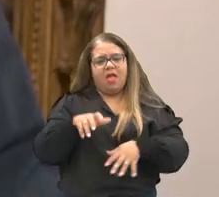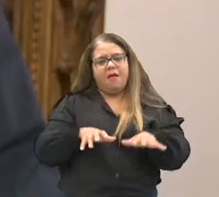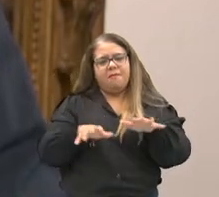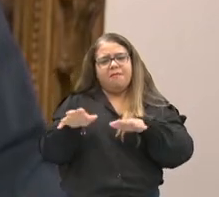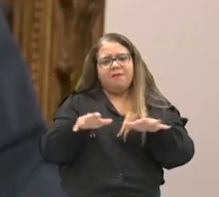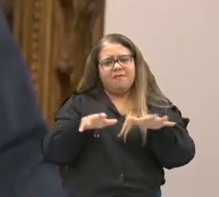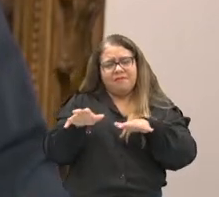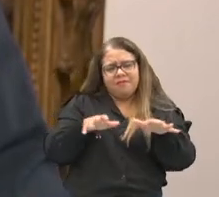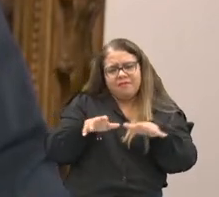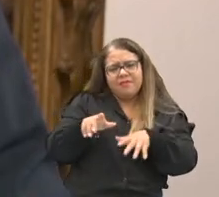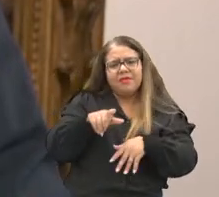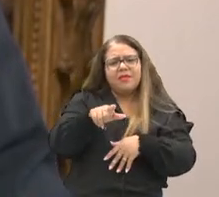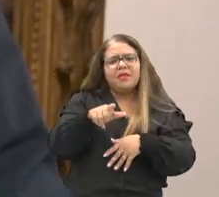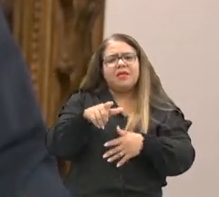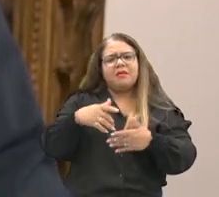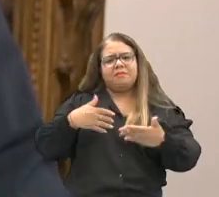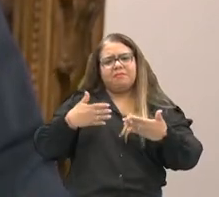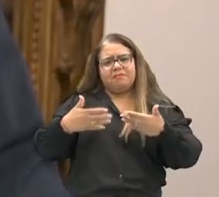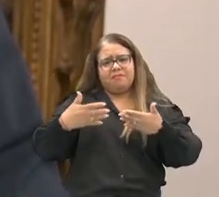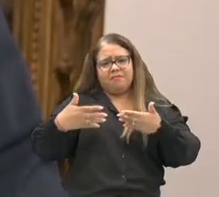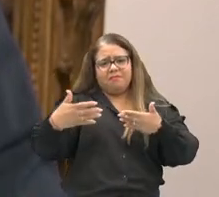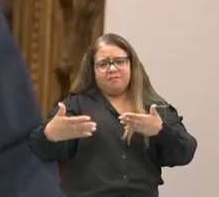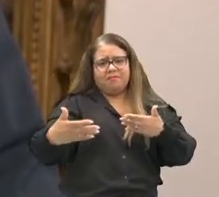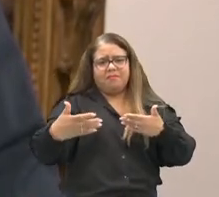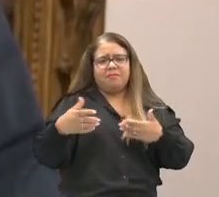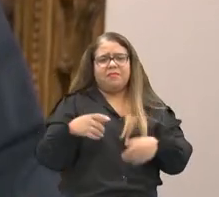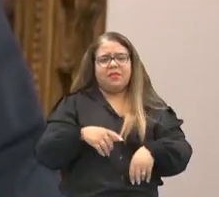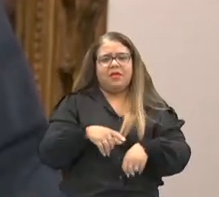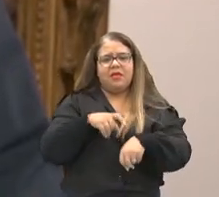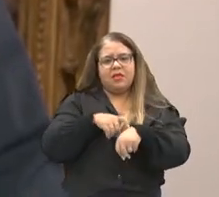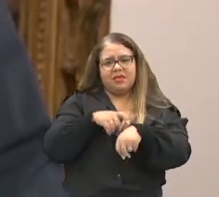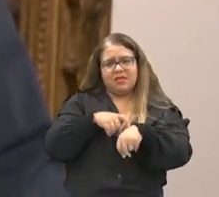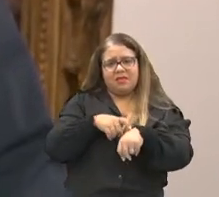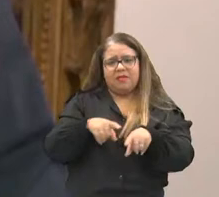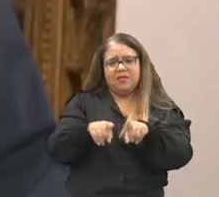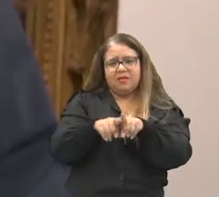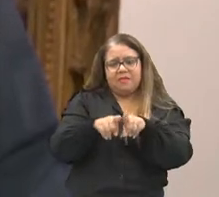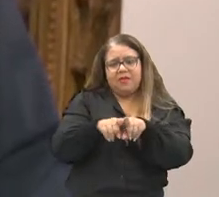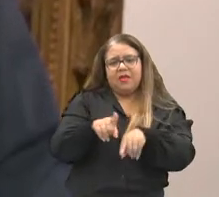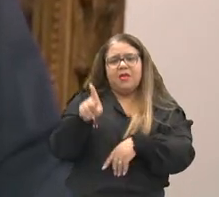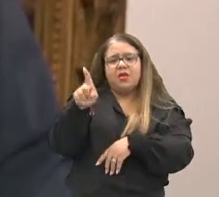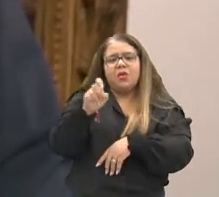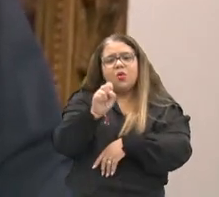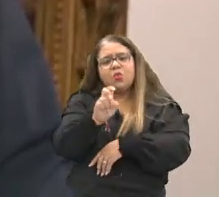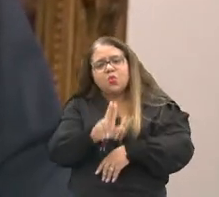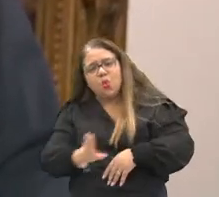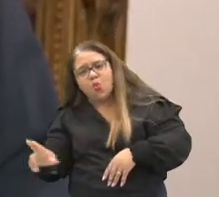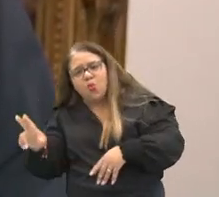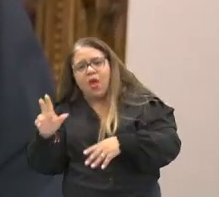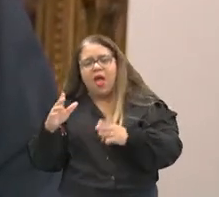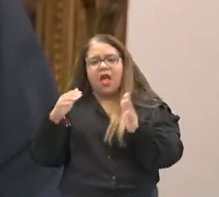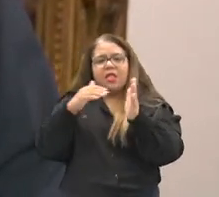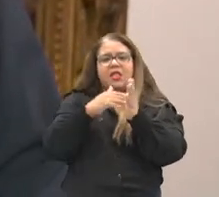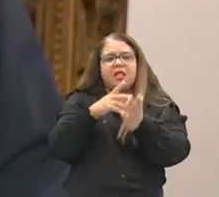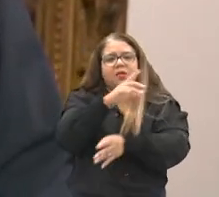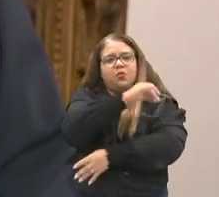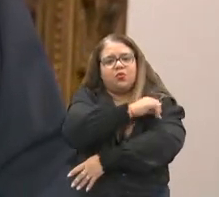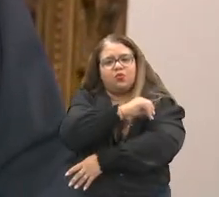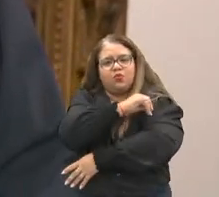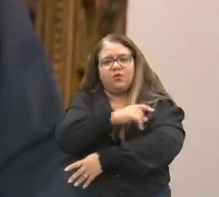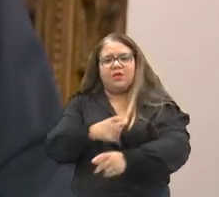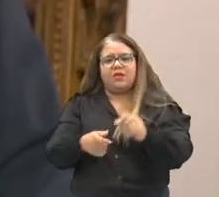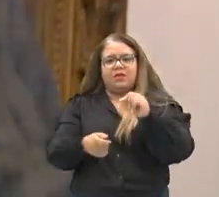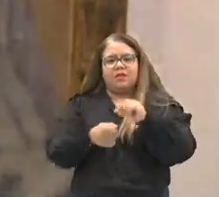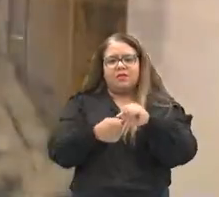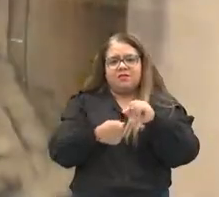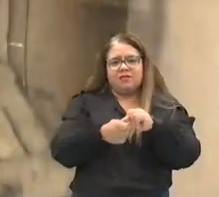nessa jornada epopeia em que do Rio Grande do Sul ao Rio de Janeiro foi feita... Quando a gente